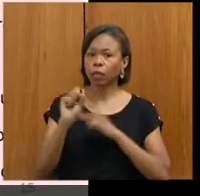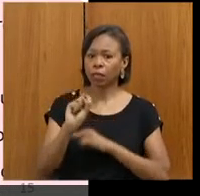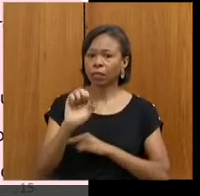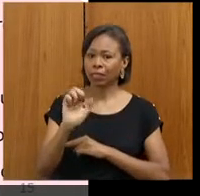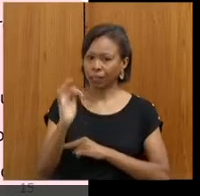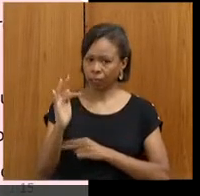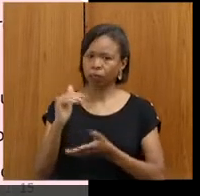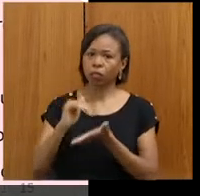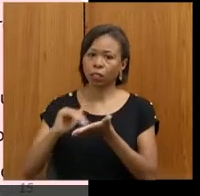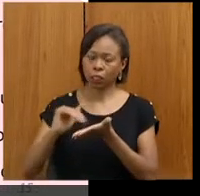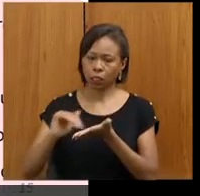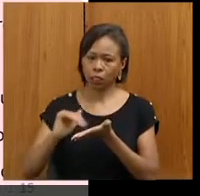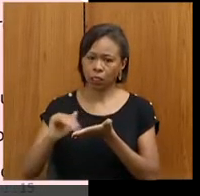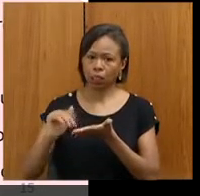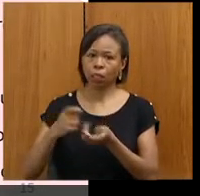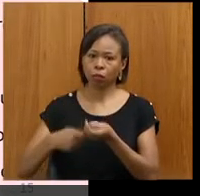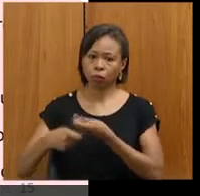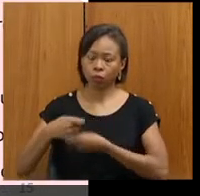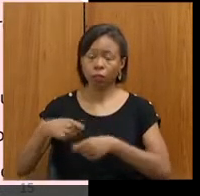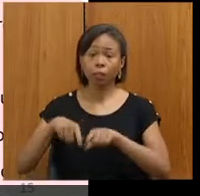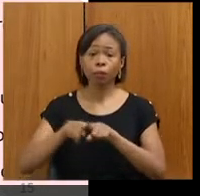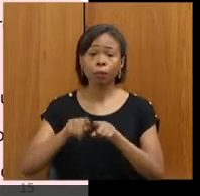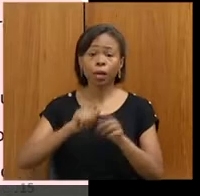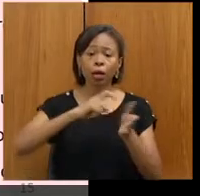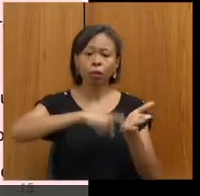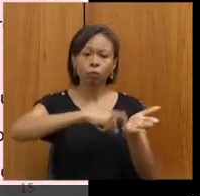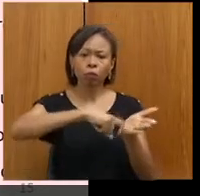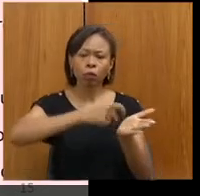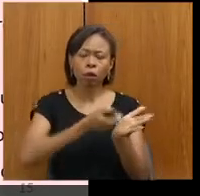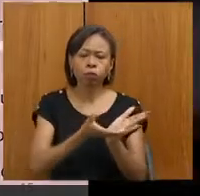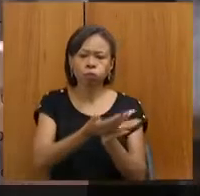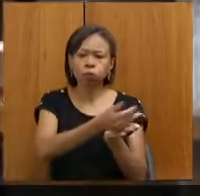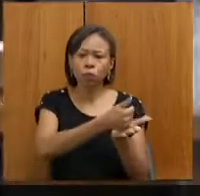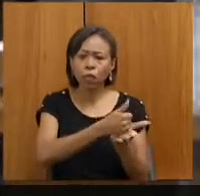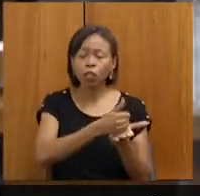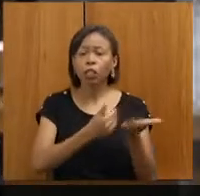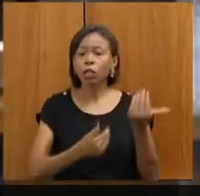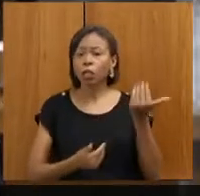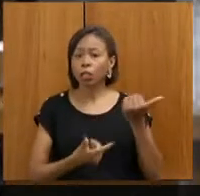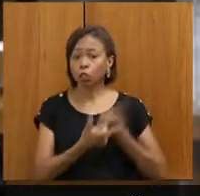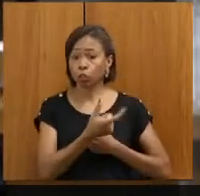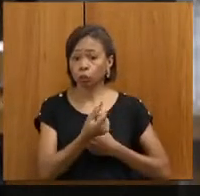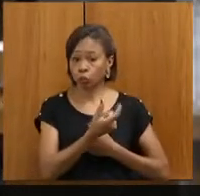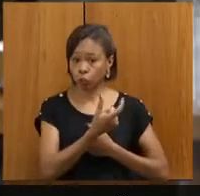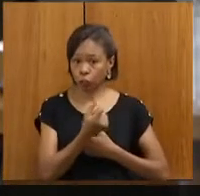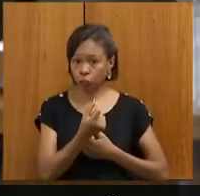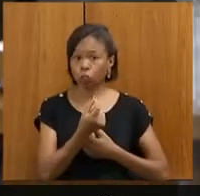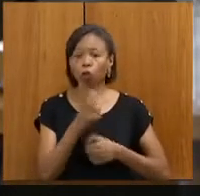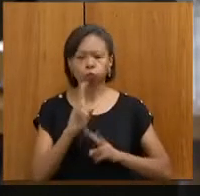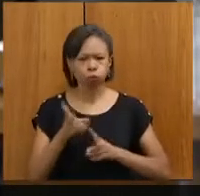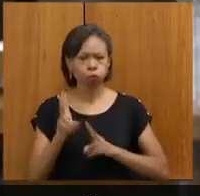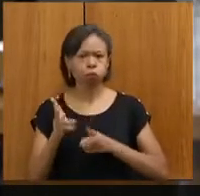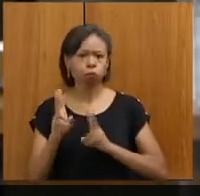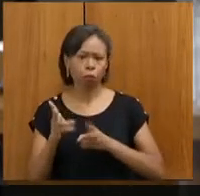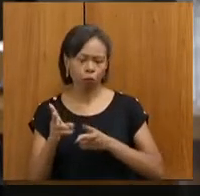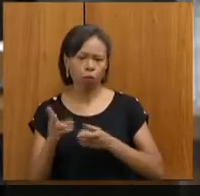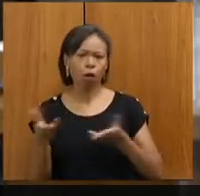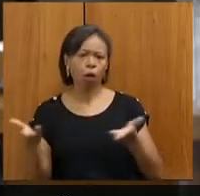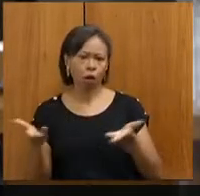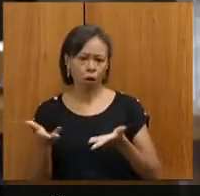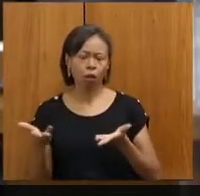ou a questão simplificação tributária concluído em 2020 continua gerando resultado então